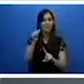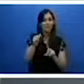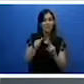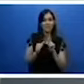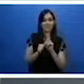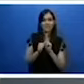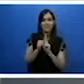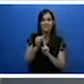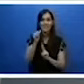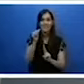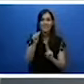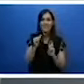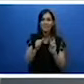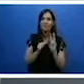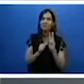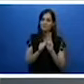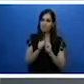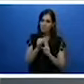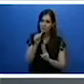Unidade,